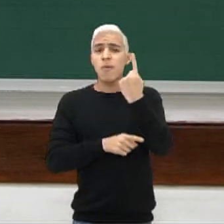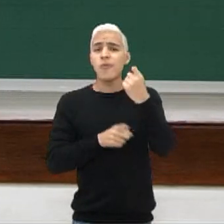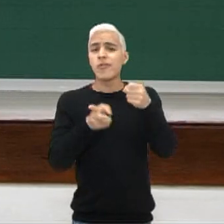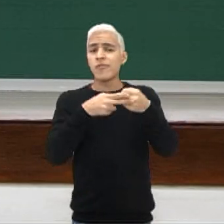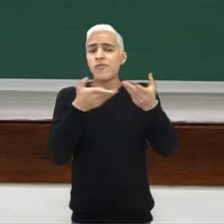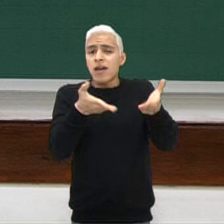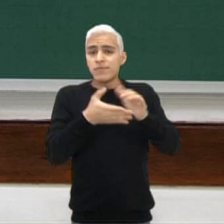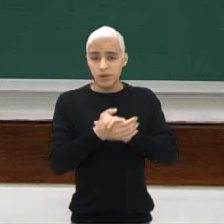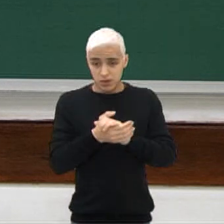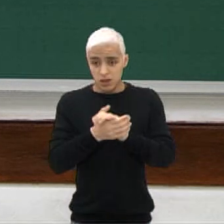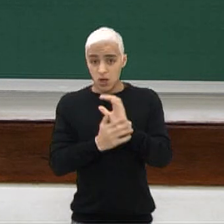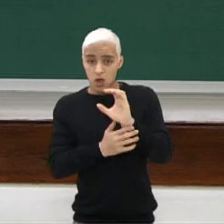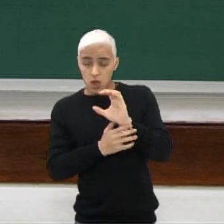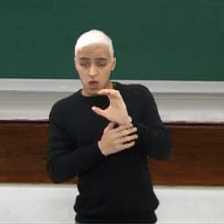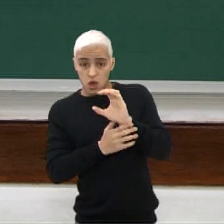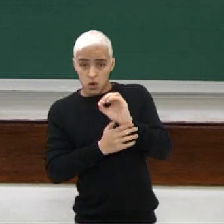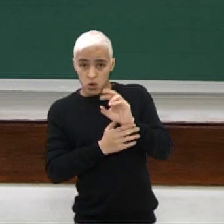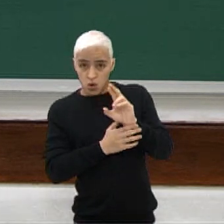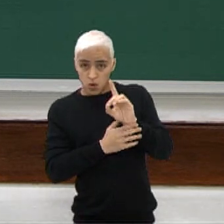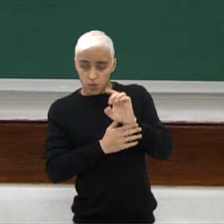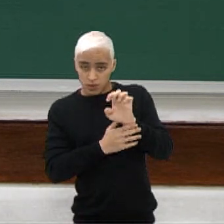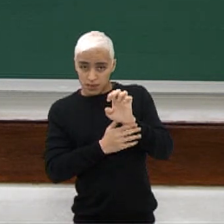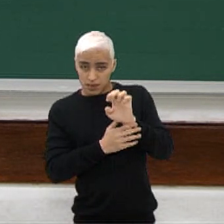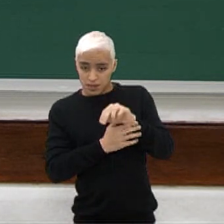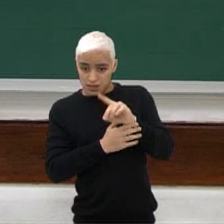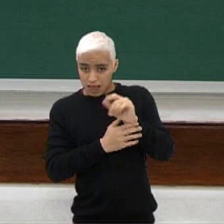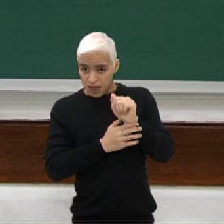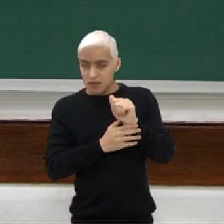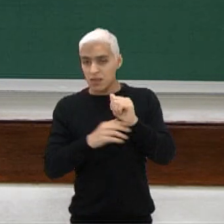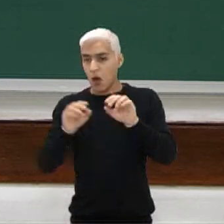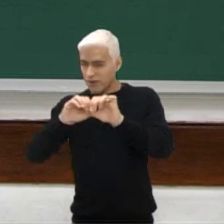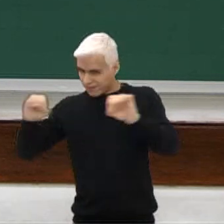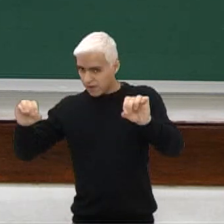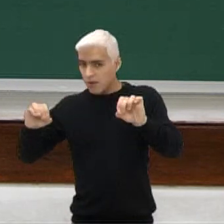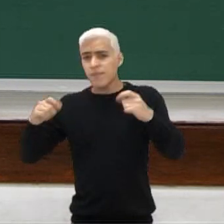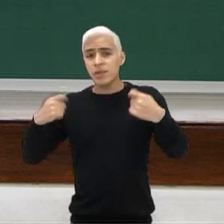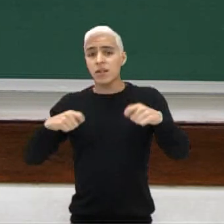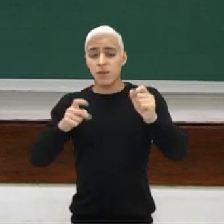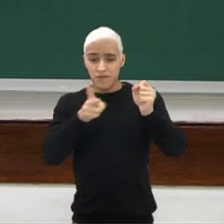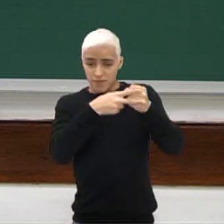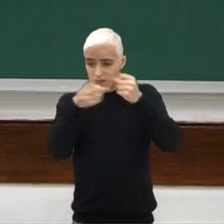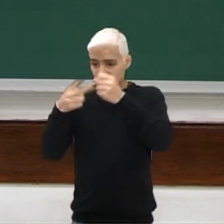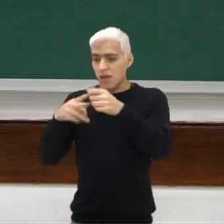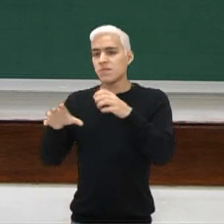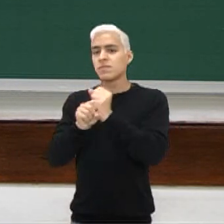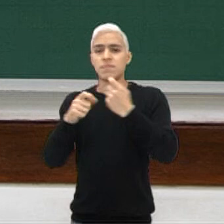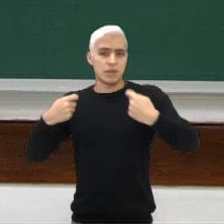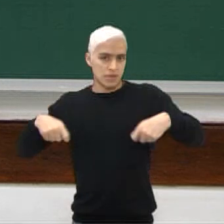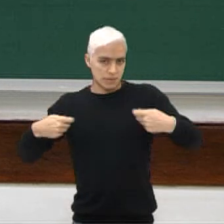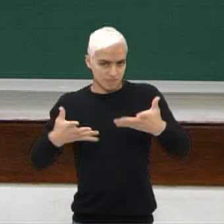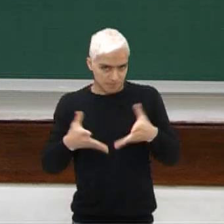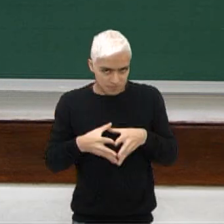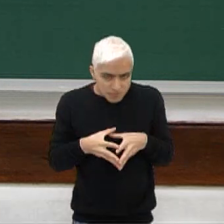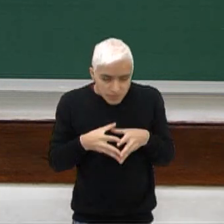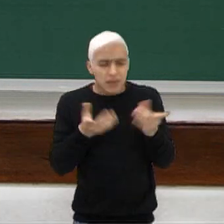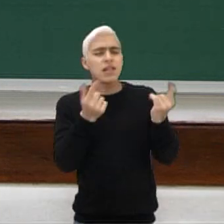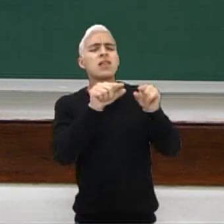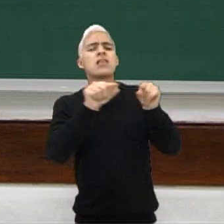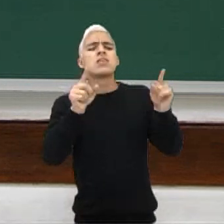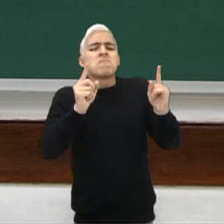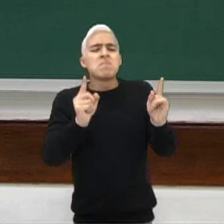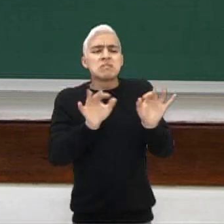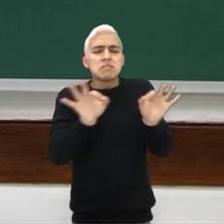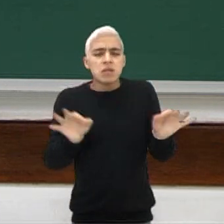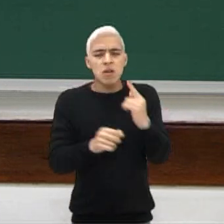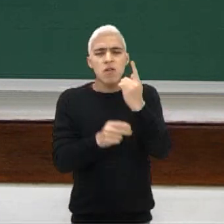verbo. Para ser oração coordenada, eu preciso de pelo menos 2 verbos, certo? Se eu tenho um período simples,